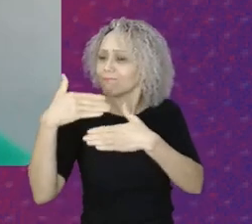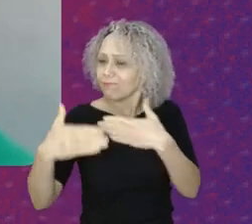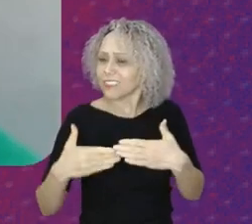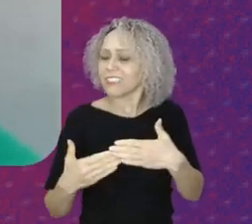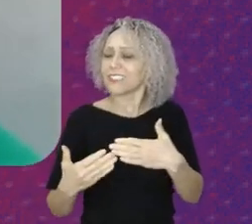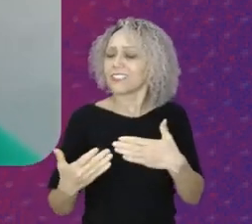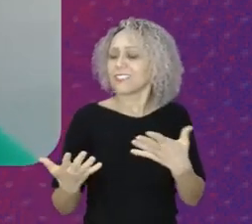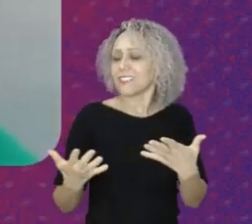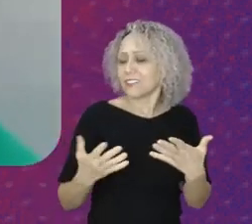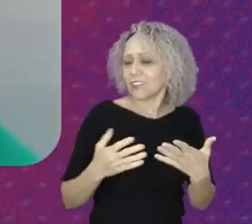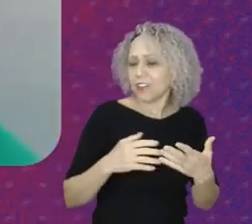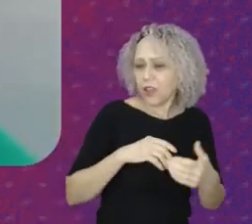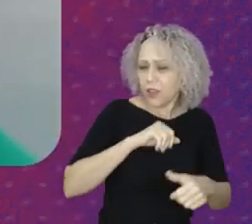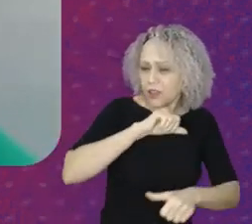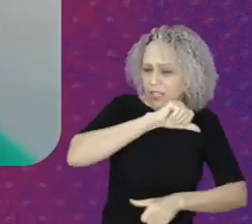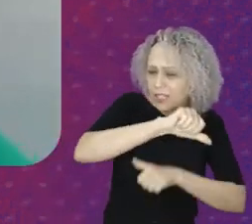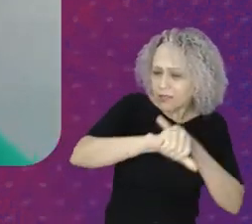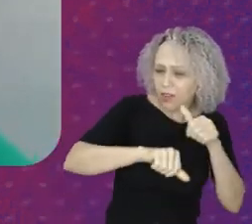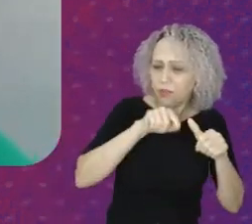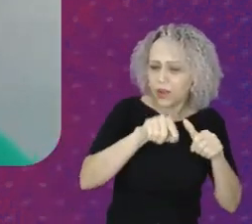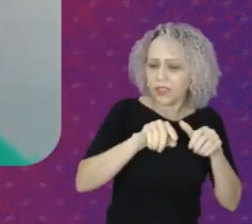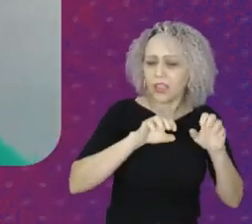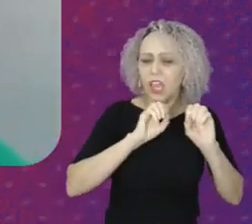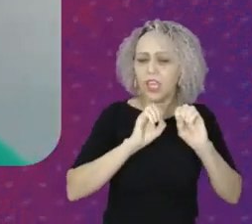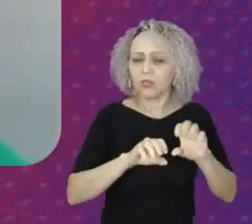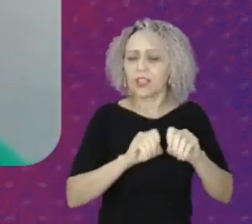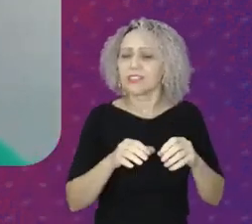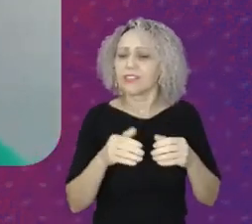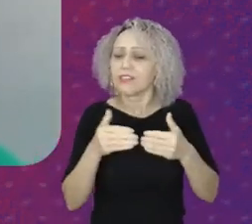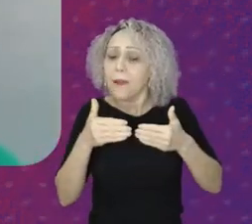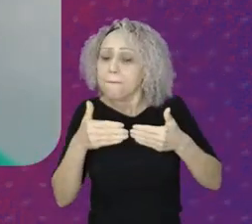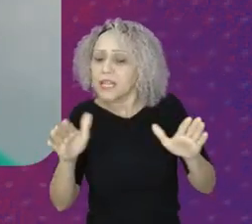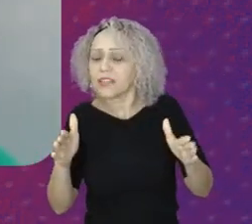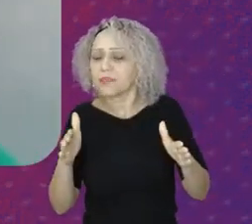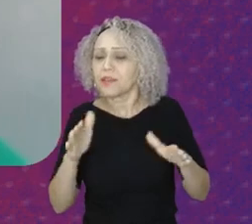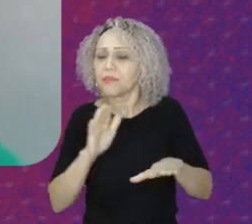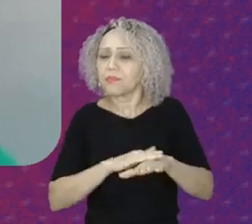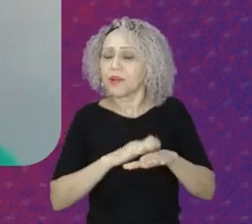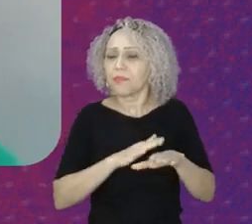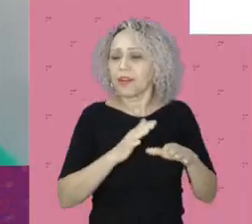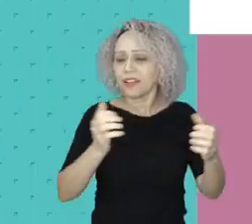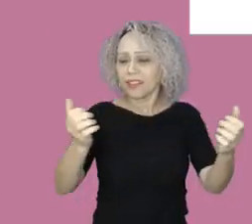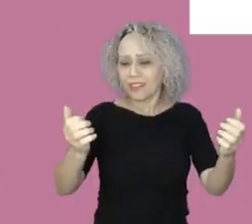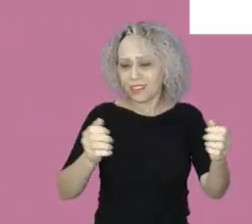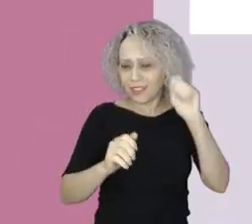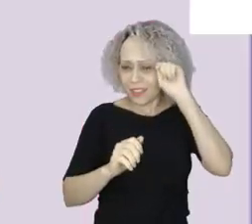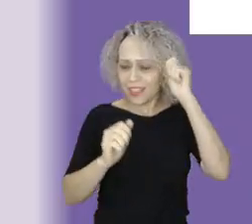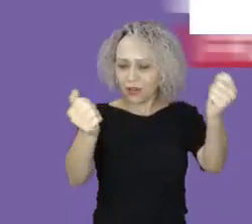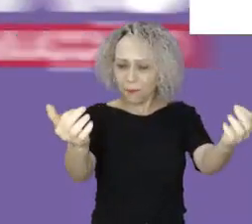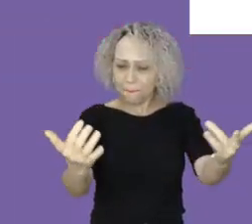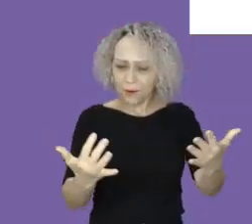povo, transformando a educação e abrindo caminhos para que mais de nós possam vir.